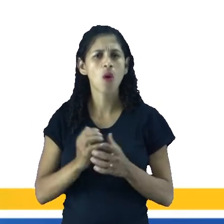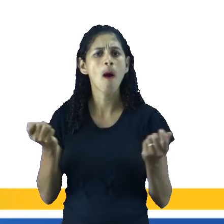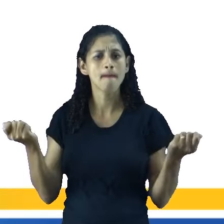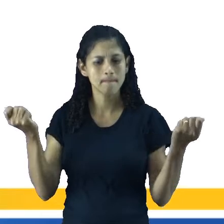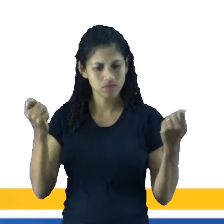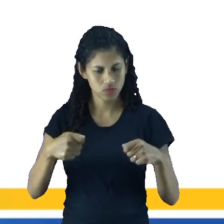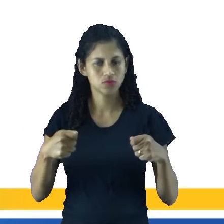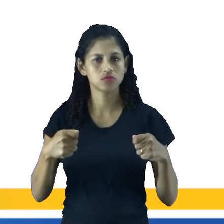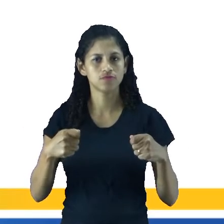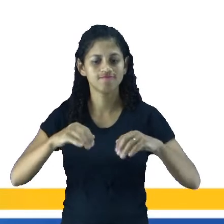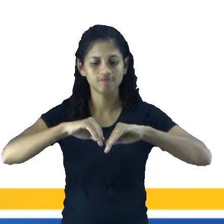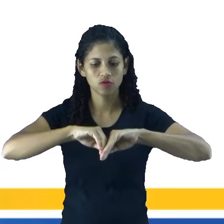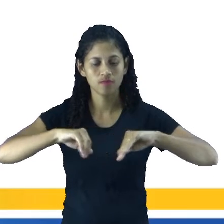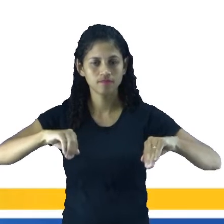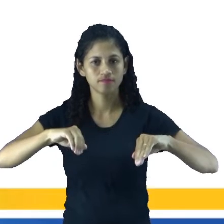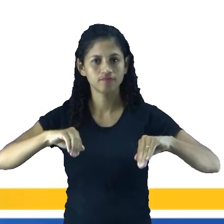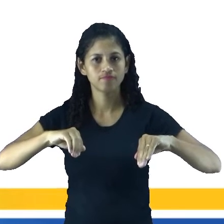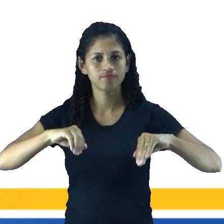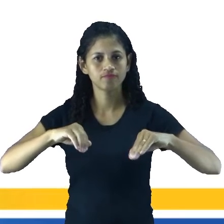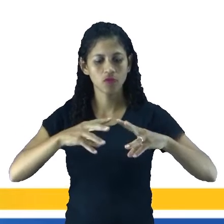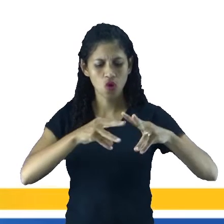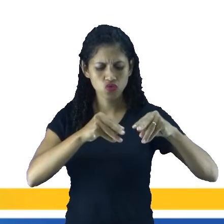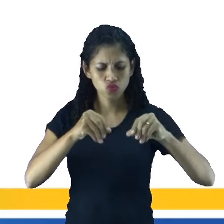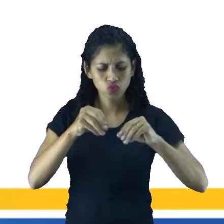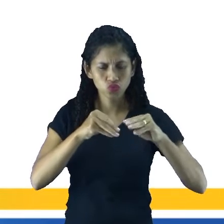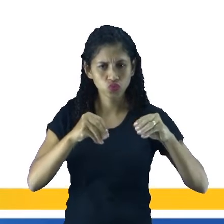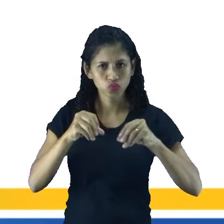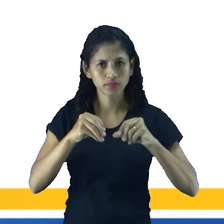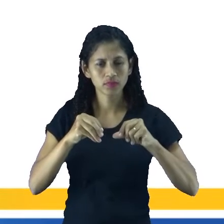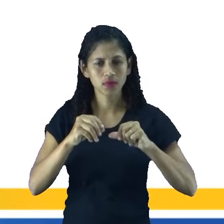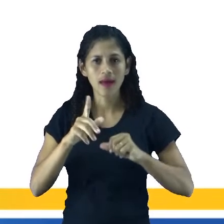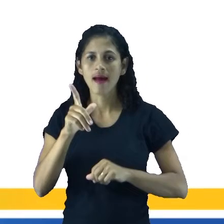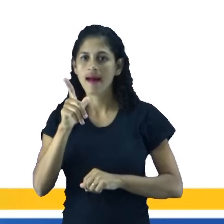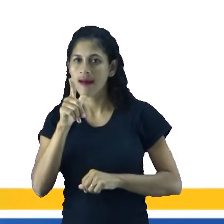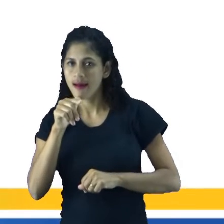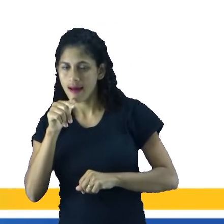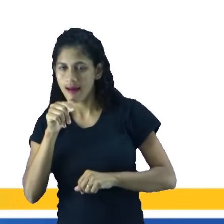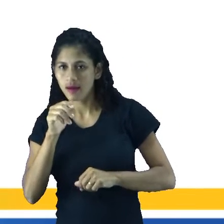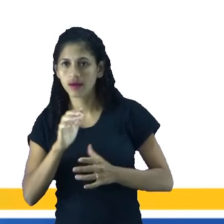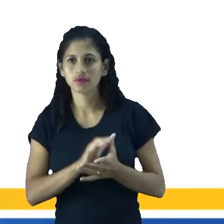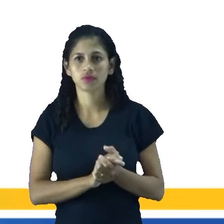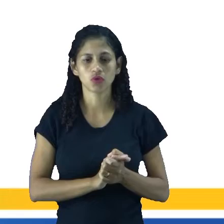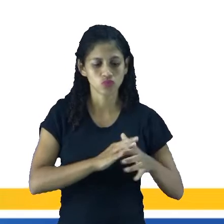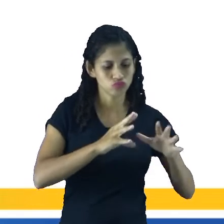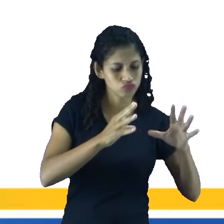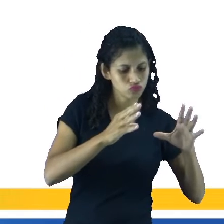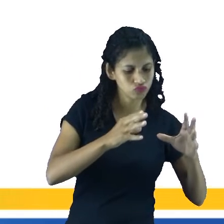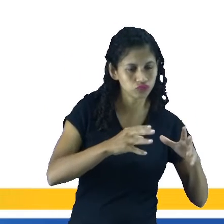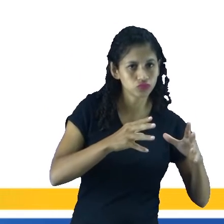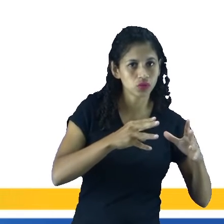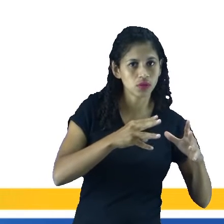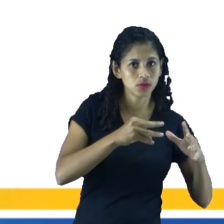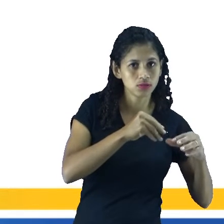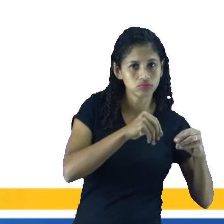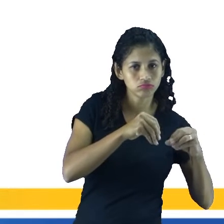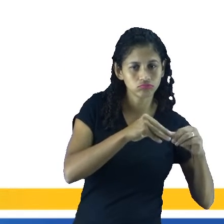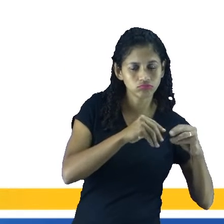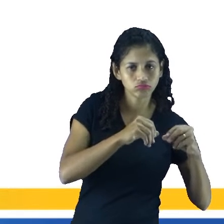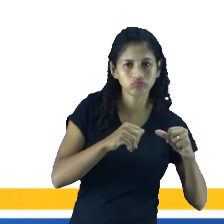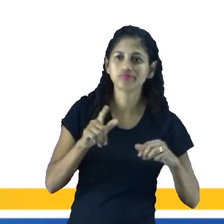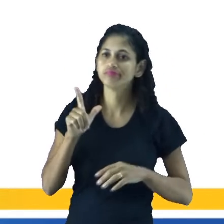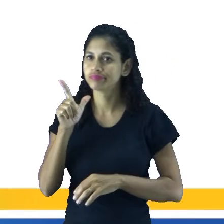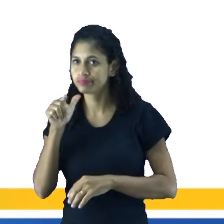água. No caso, a gente tem que esperar a terra se estabilizar no fundo desse recipiente e aí depois é possível